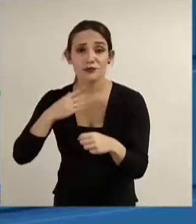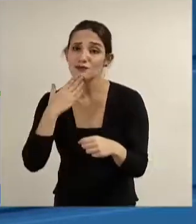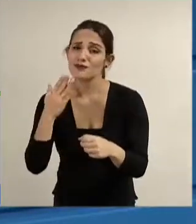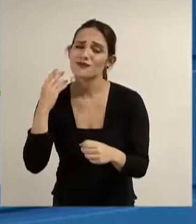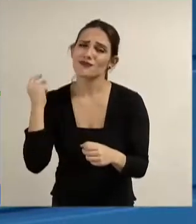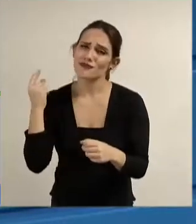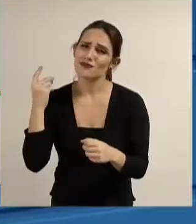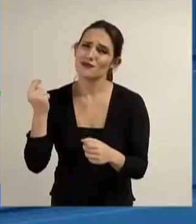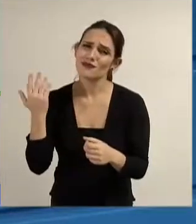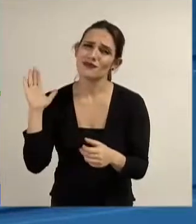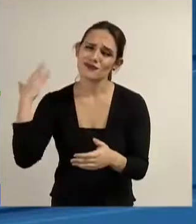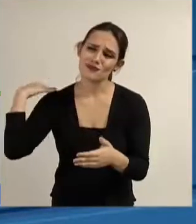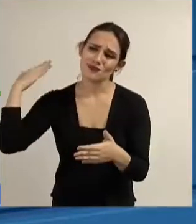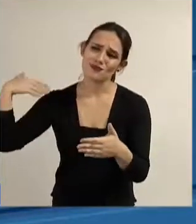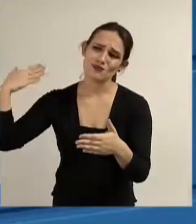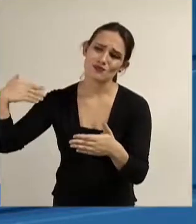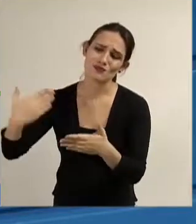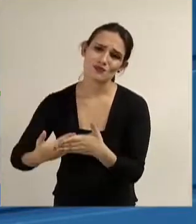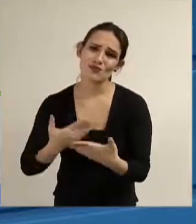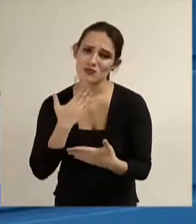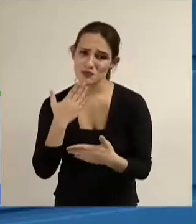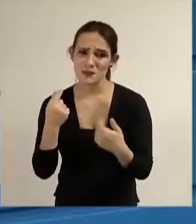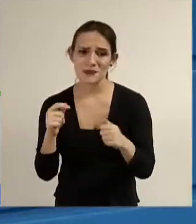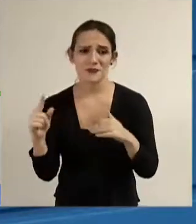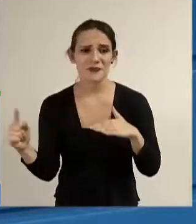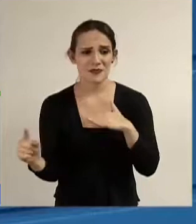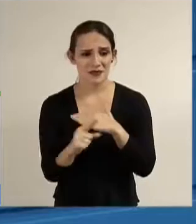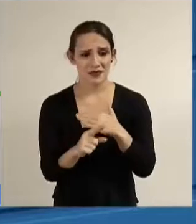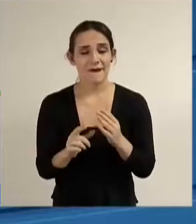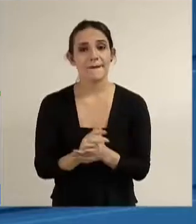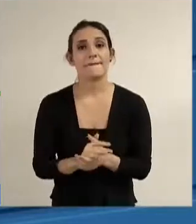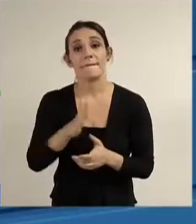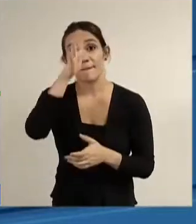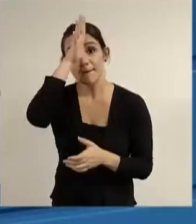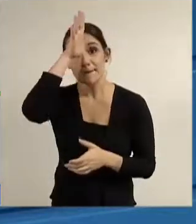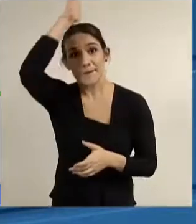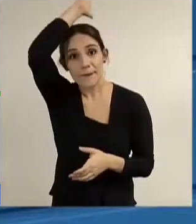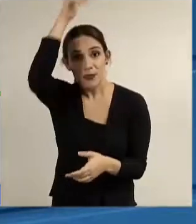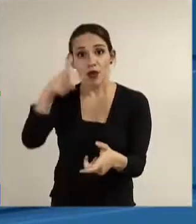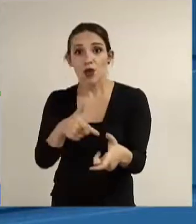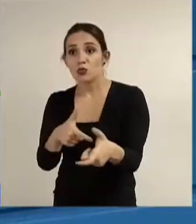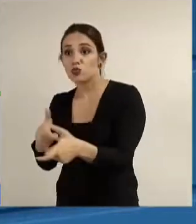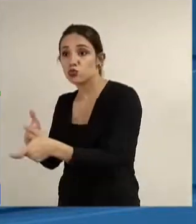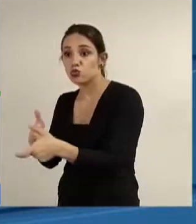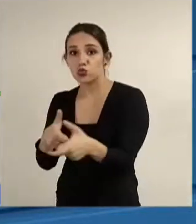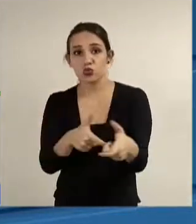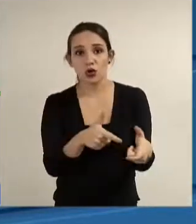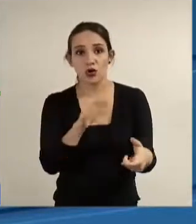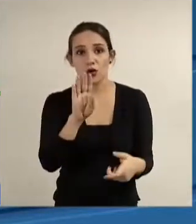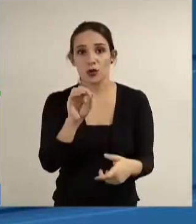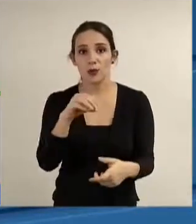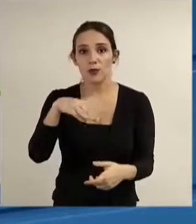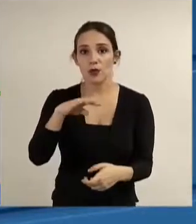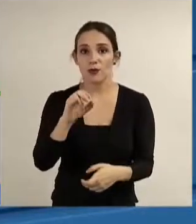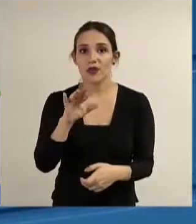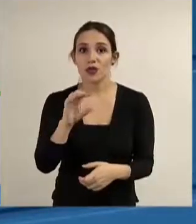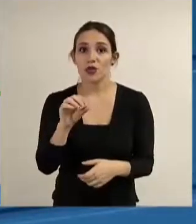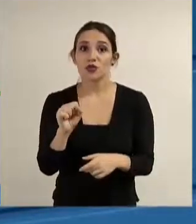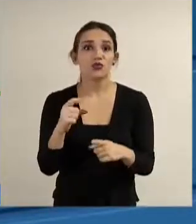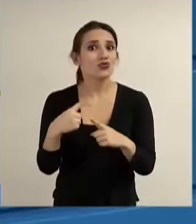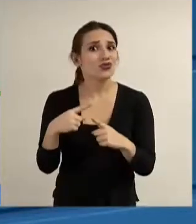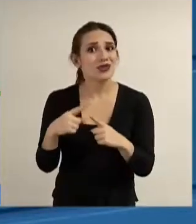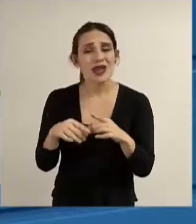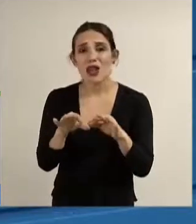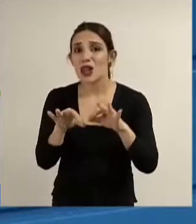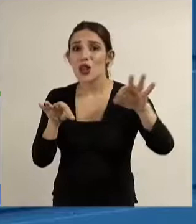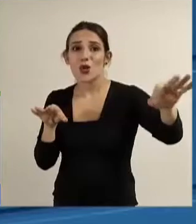solicita que haja um atendimento do Corpo de Bombeiros, e a unidade mais próxima lá fica a 200